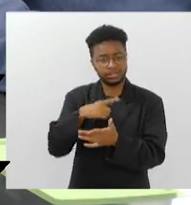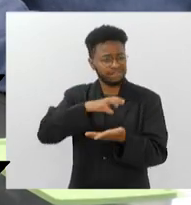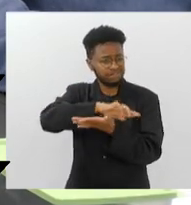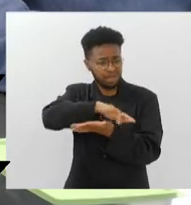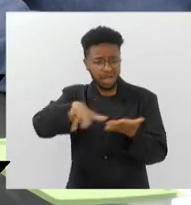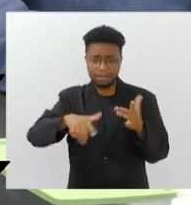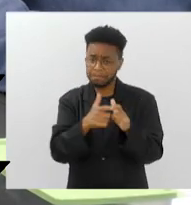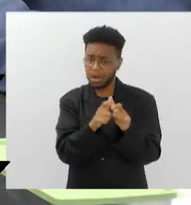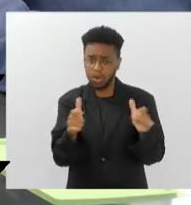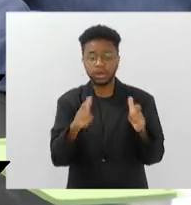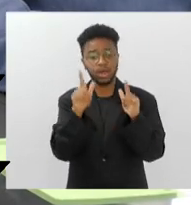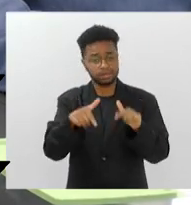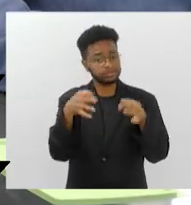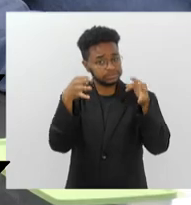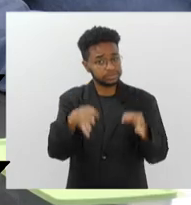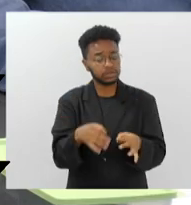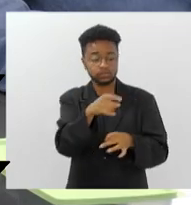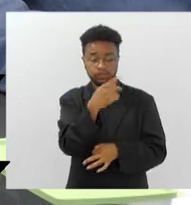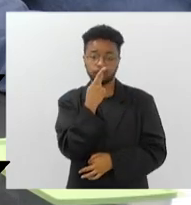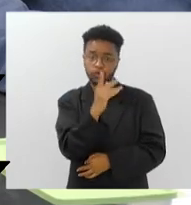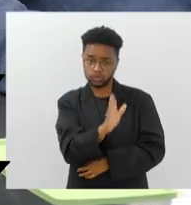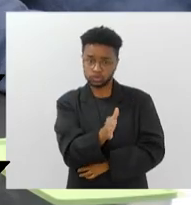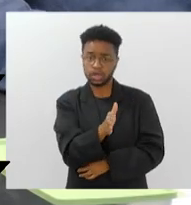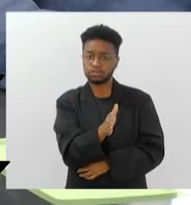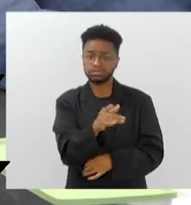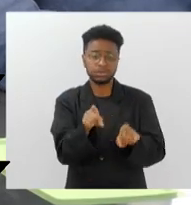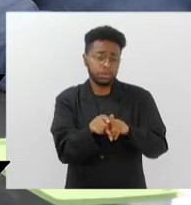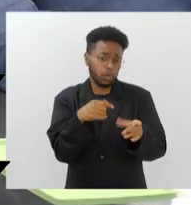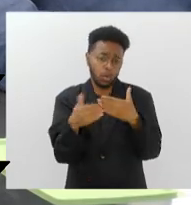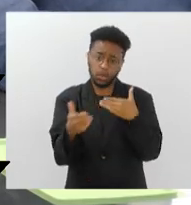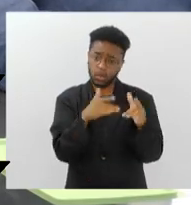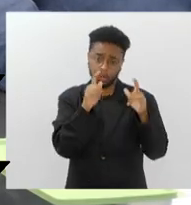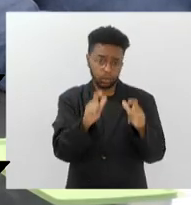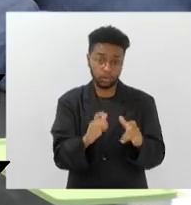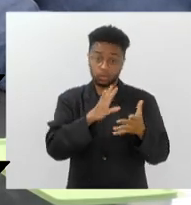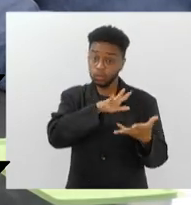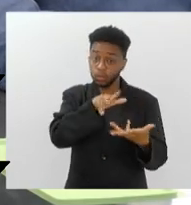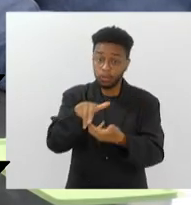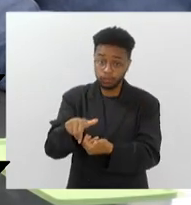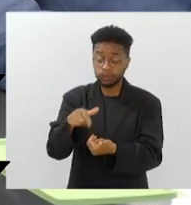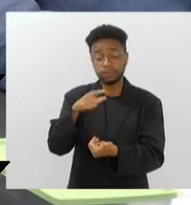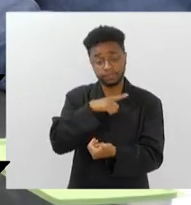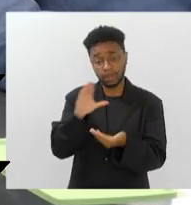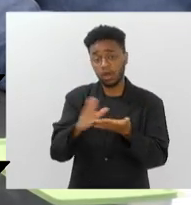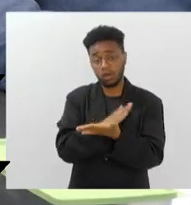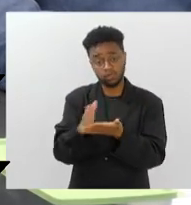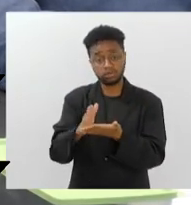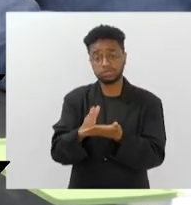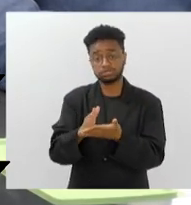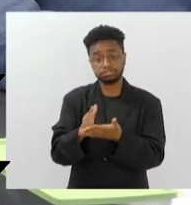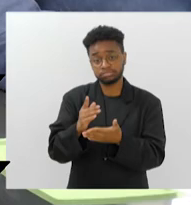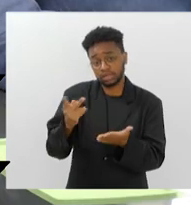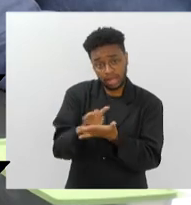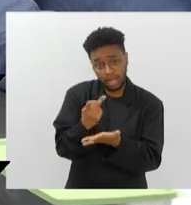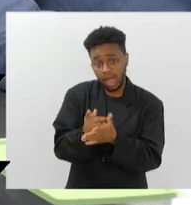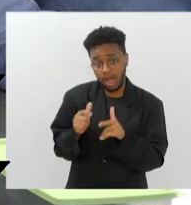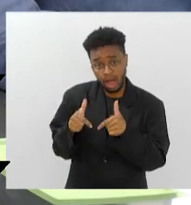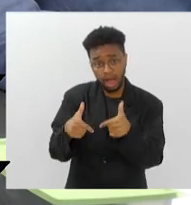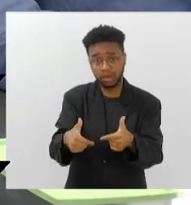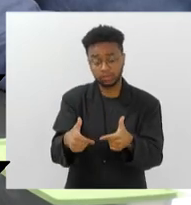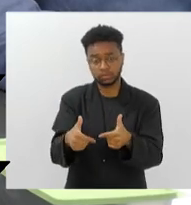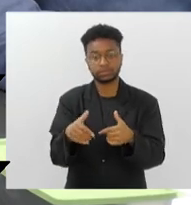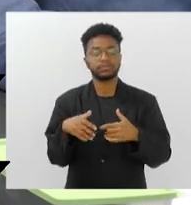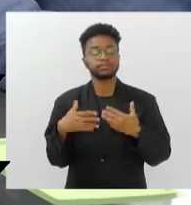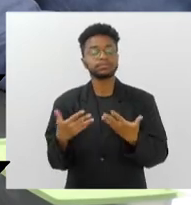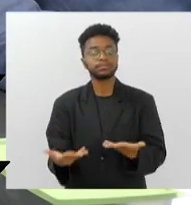corretíssima vossa excelência já admitiu como em qualquer lugar do do mundo H as irregulares essa